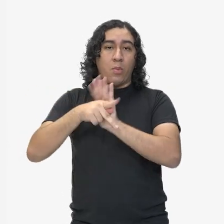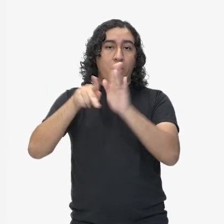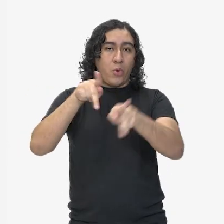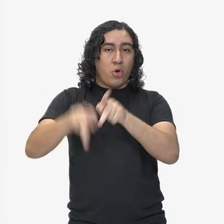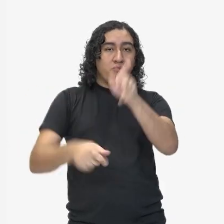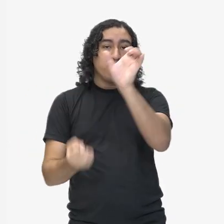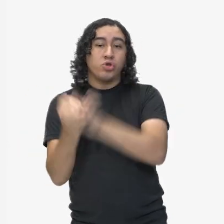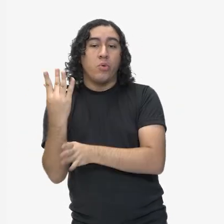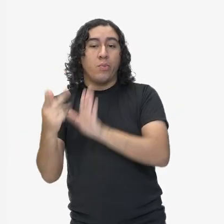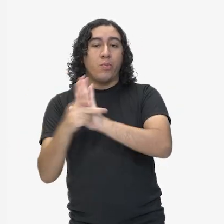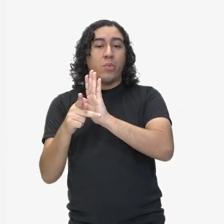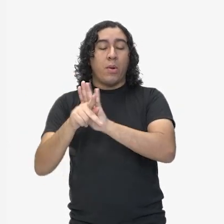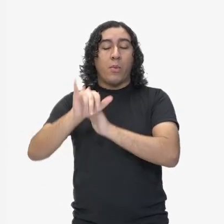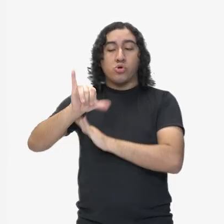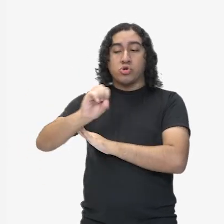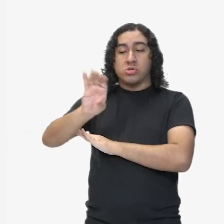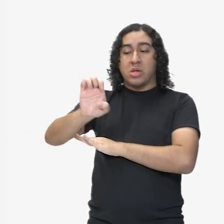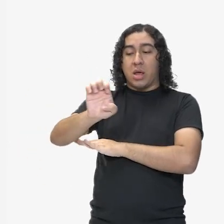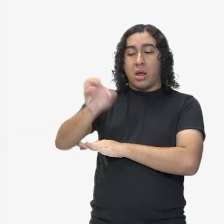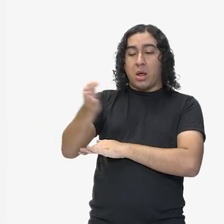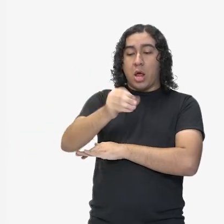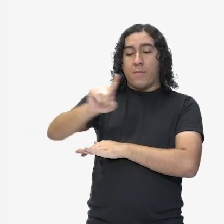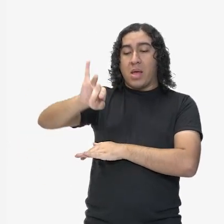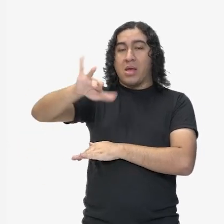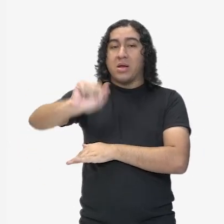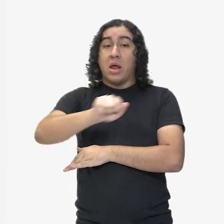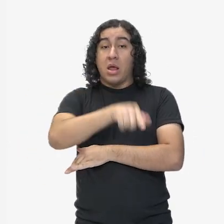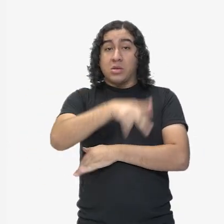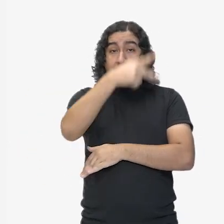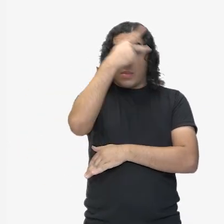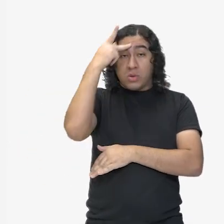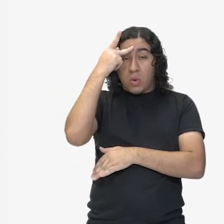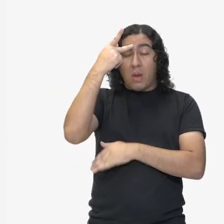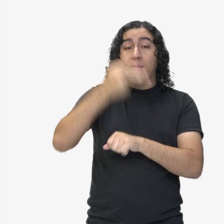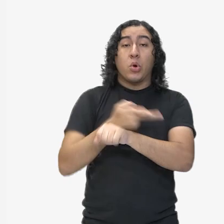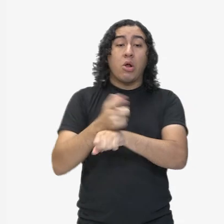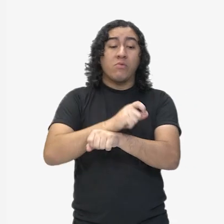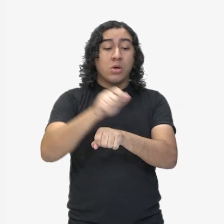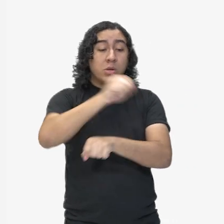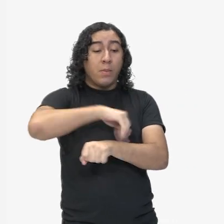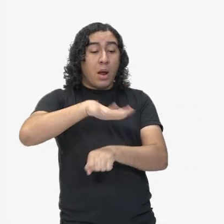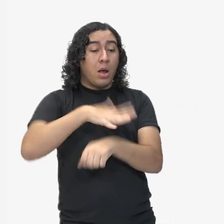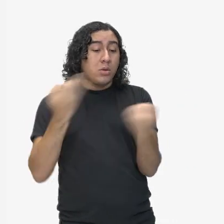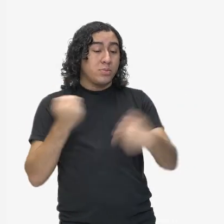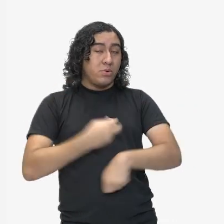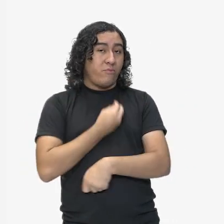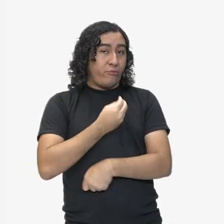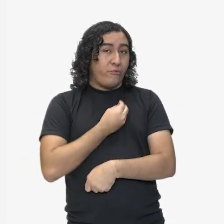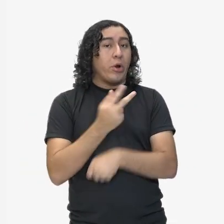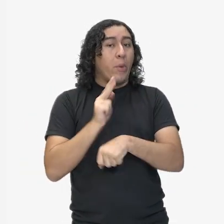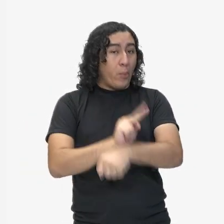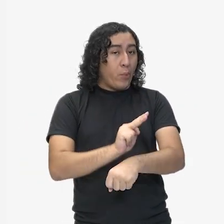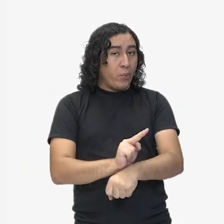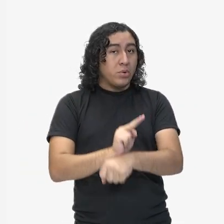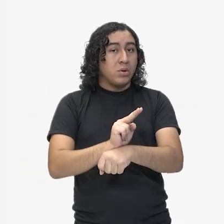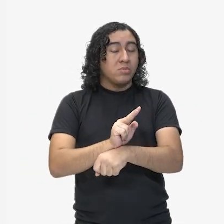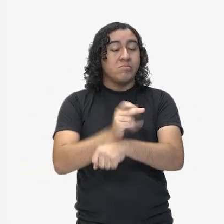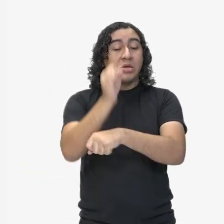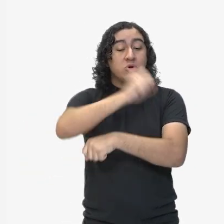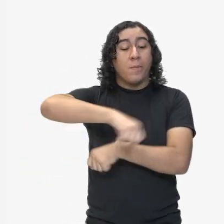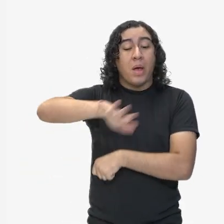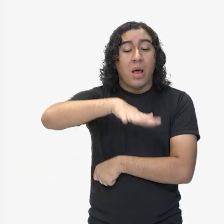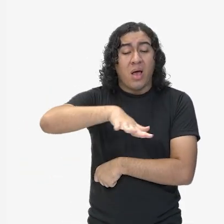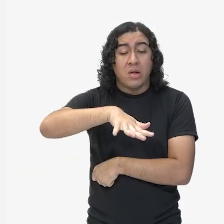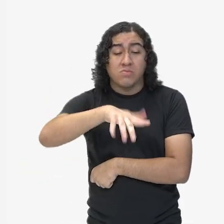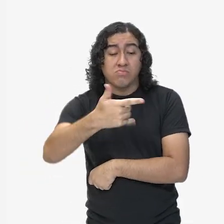do Santo Agostinho. Então, essas pessoas, eles buscavam terra, né, para plantar, para viver. Então, como eles estavam ali, aquela terra não era uma terra de